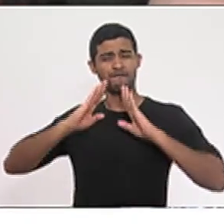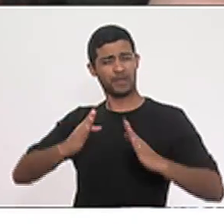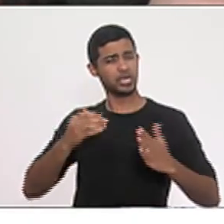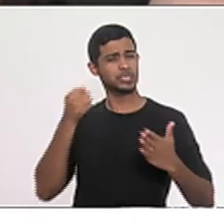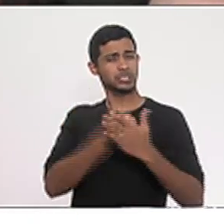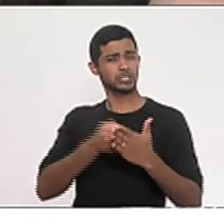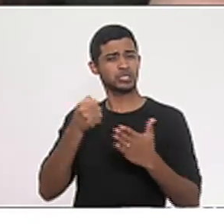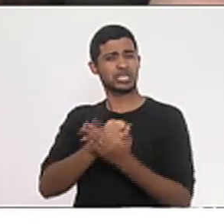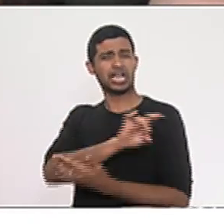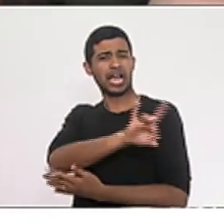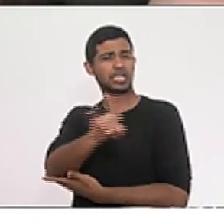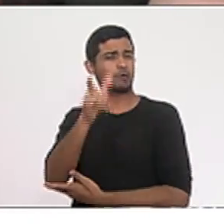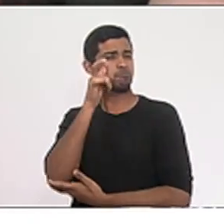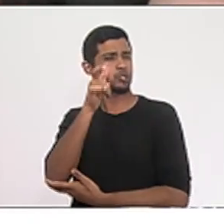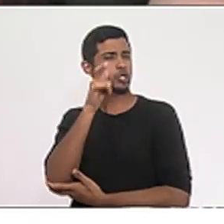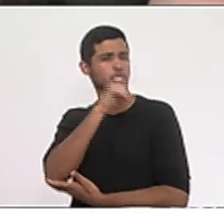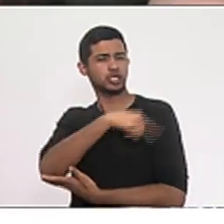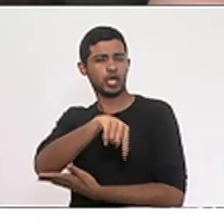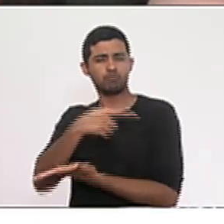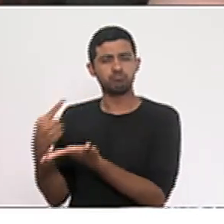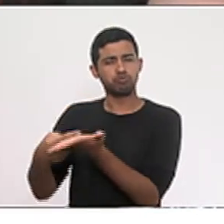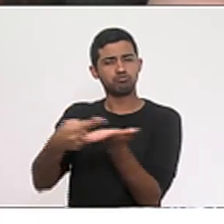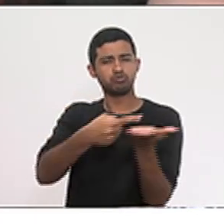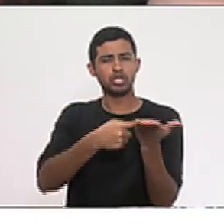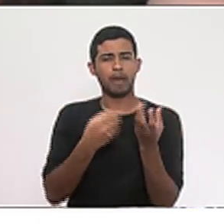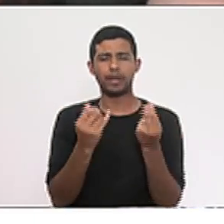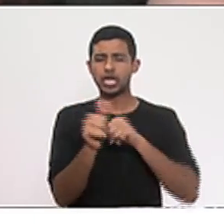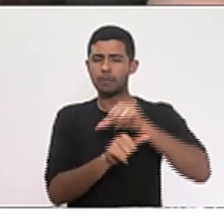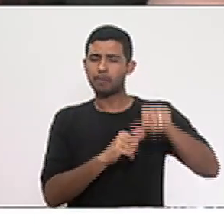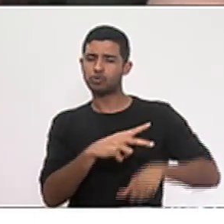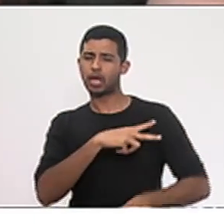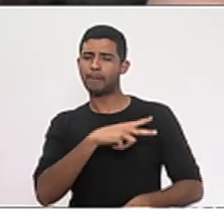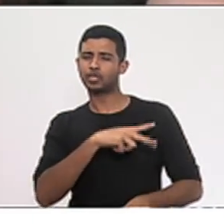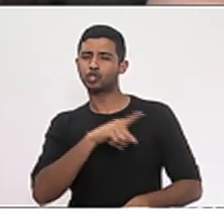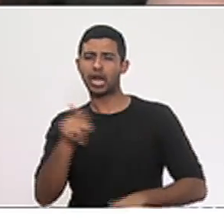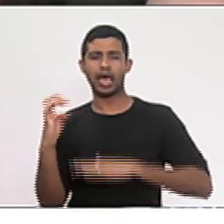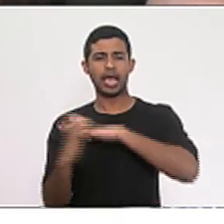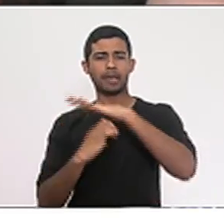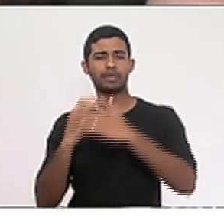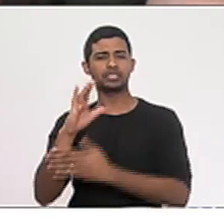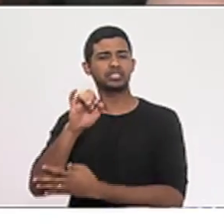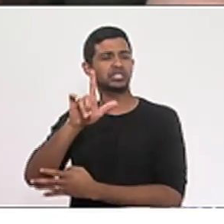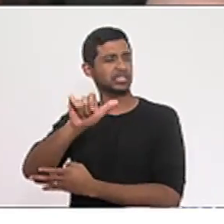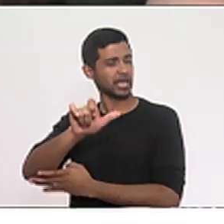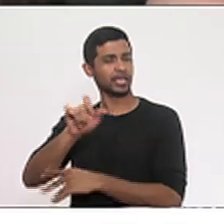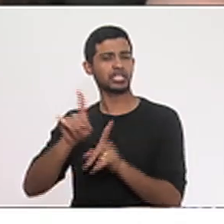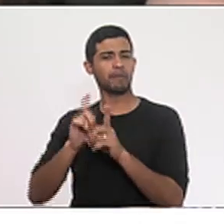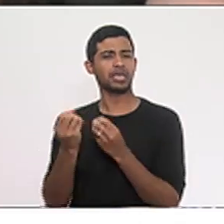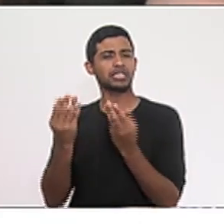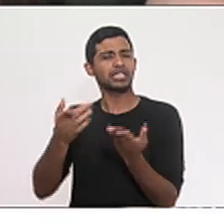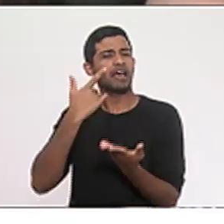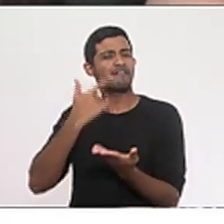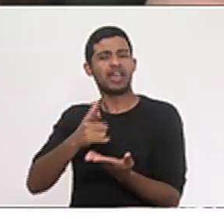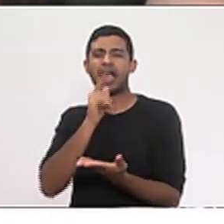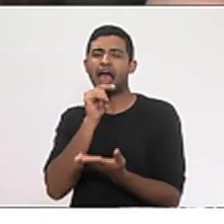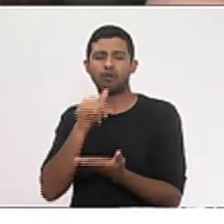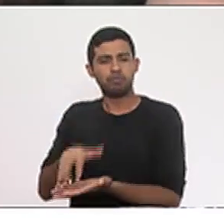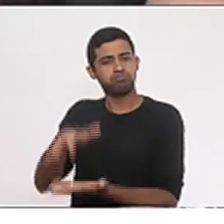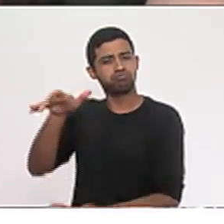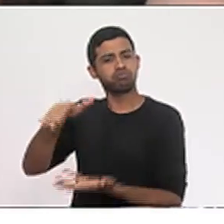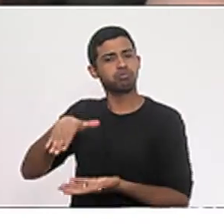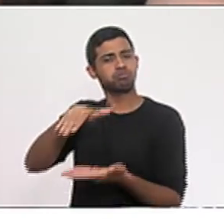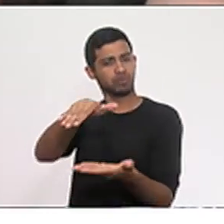interesses que se reuniram para privatizar a SEDAI e entregar a pauta do abastecimento de água e